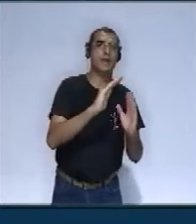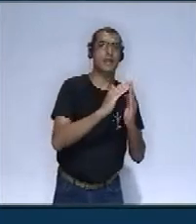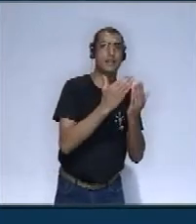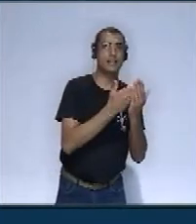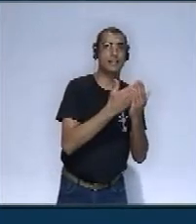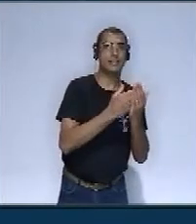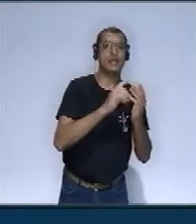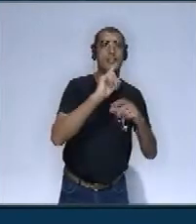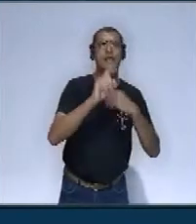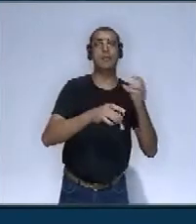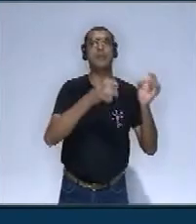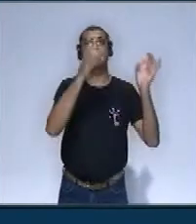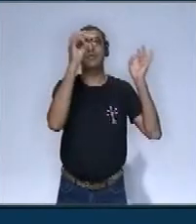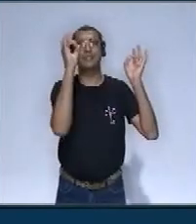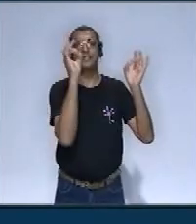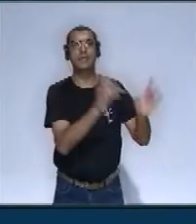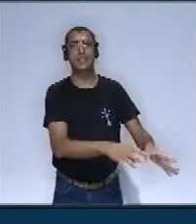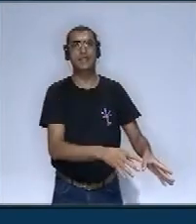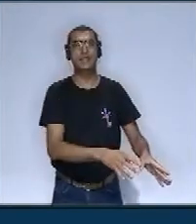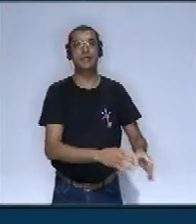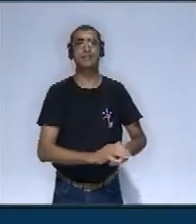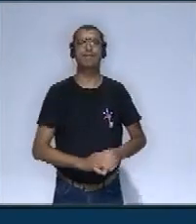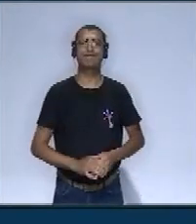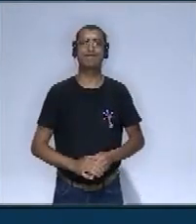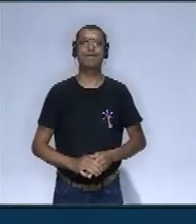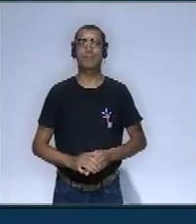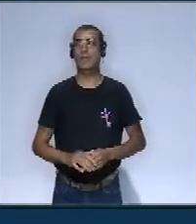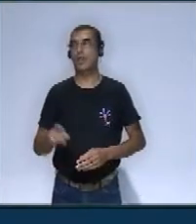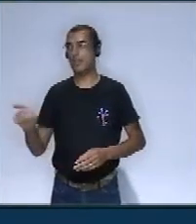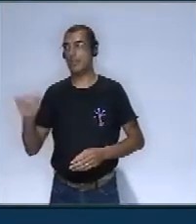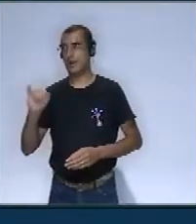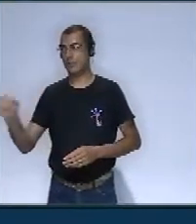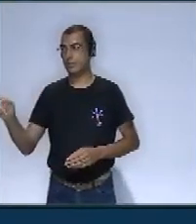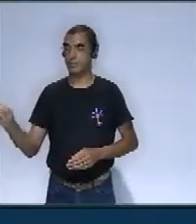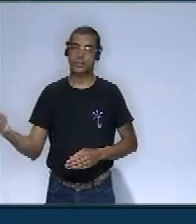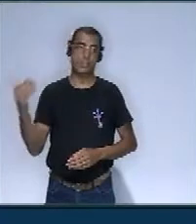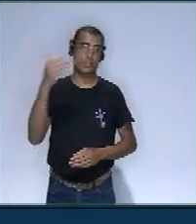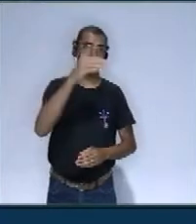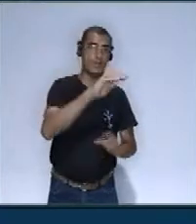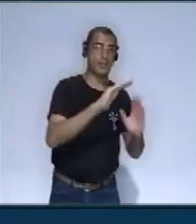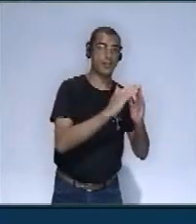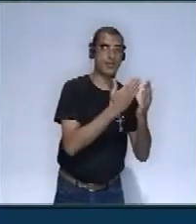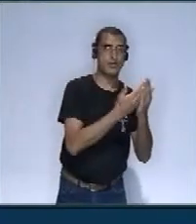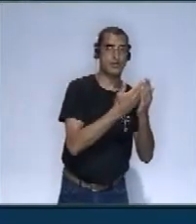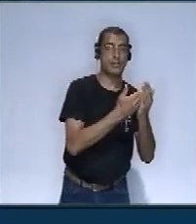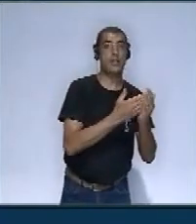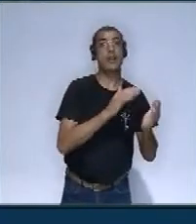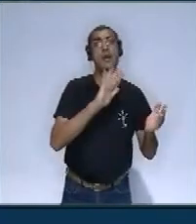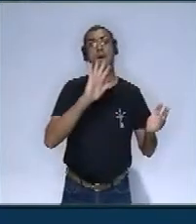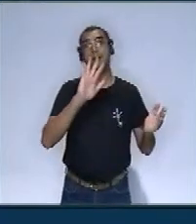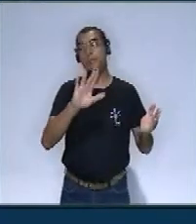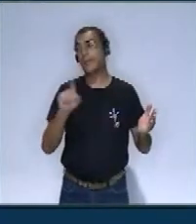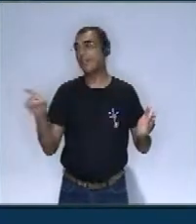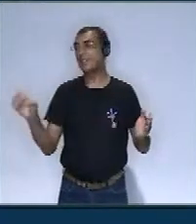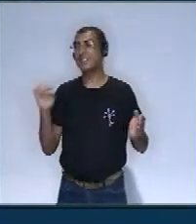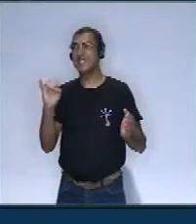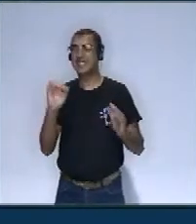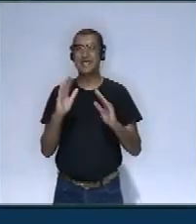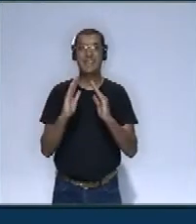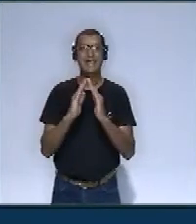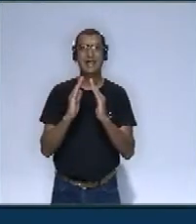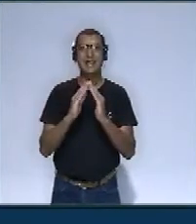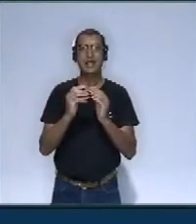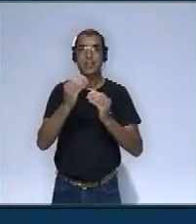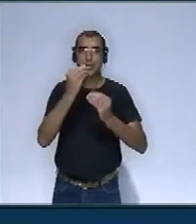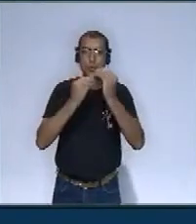Porque aquele menino, a família vai lá, olha, tá bom, você vai para a escola, você vai aprender, vai ser bom para o seu futuro longe, mas eu, sua família não tem o que comer agora.